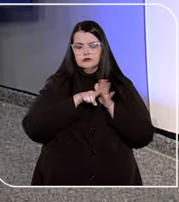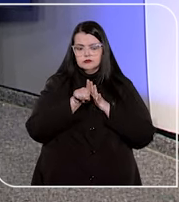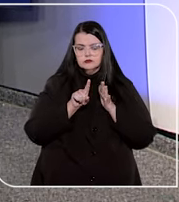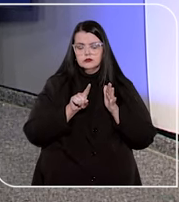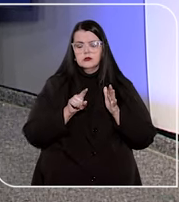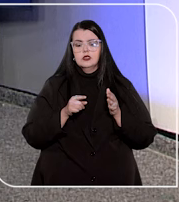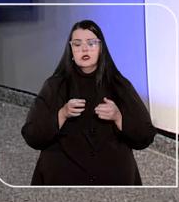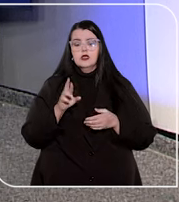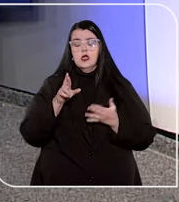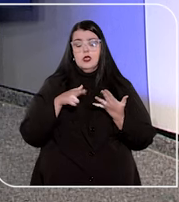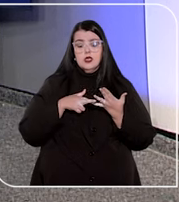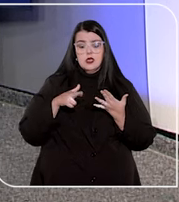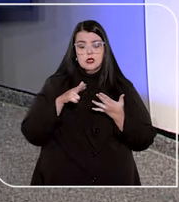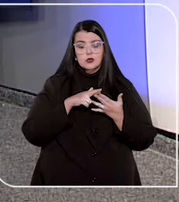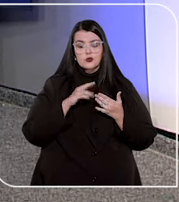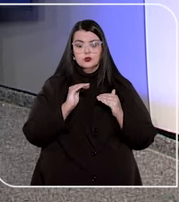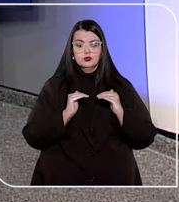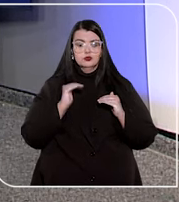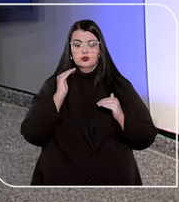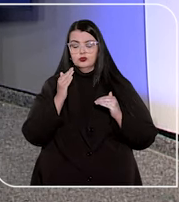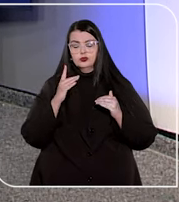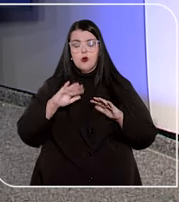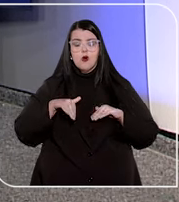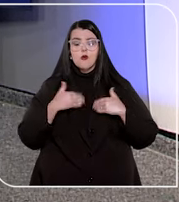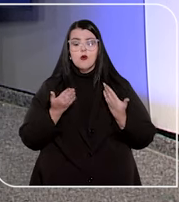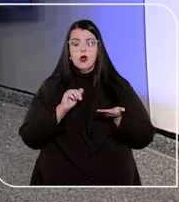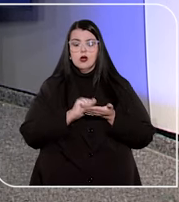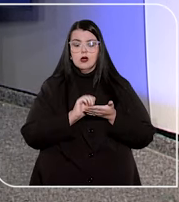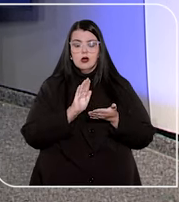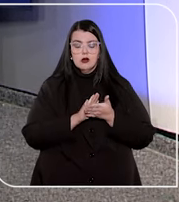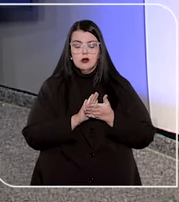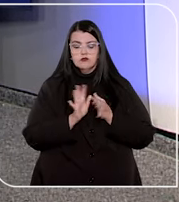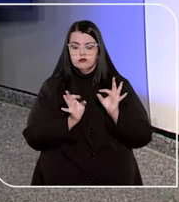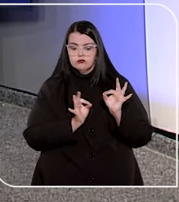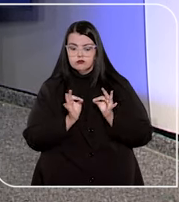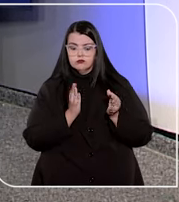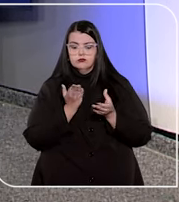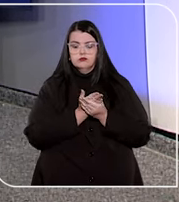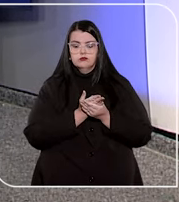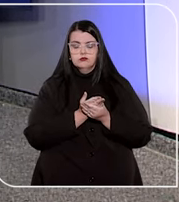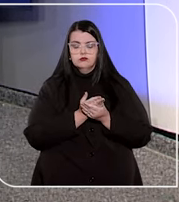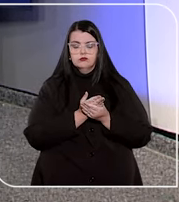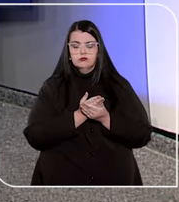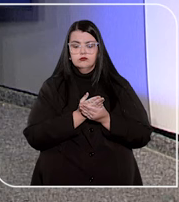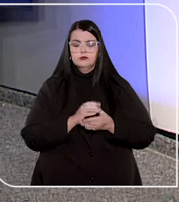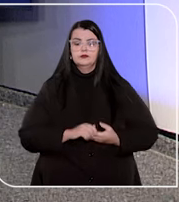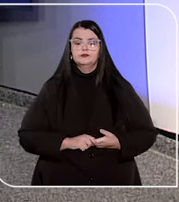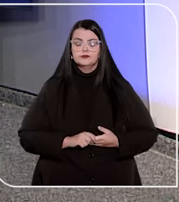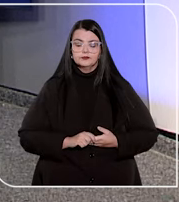recurso extraordinário, qual seria o caminho processual adequado para tanto?